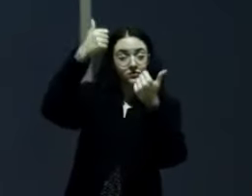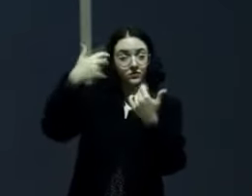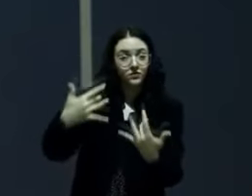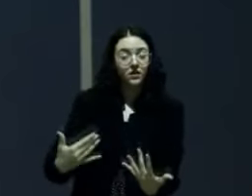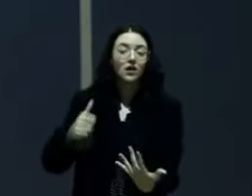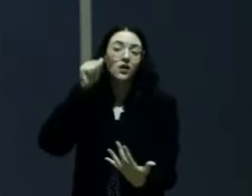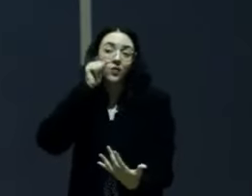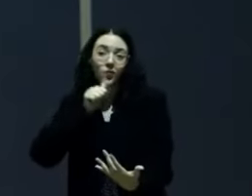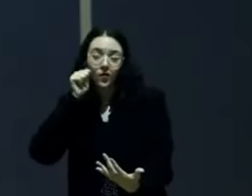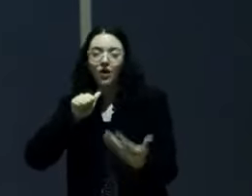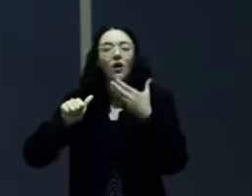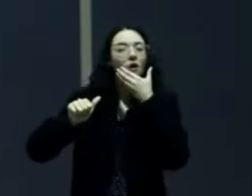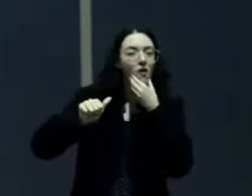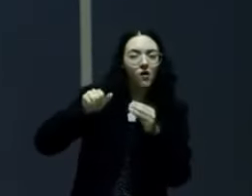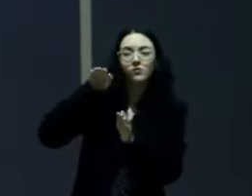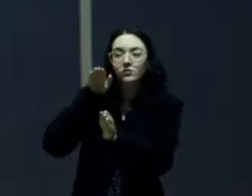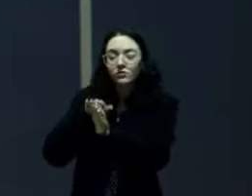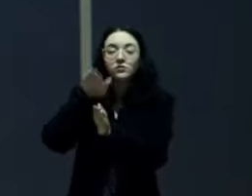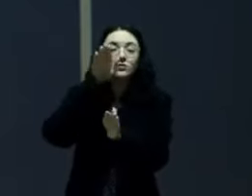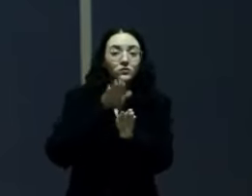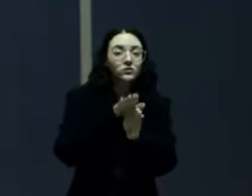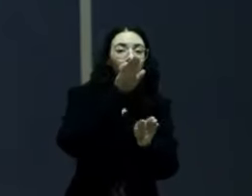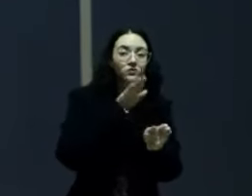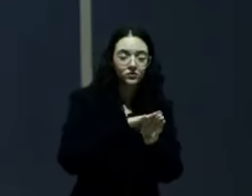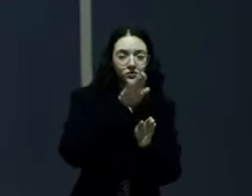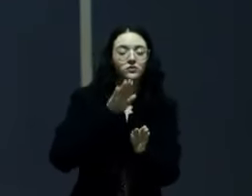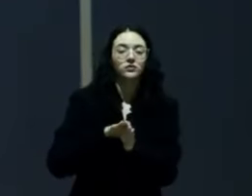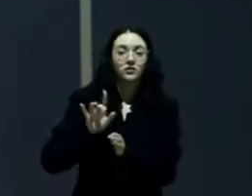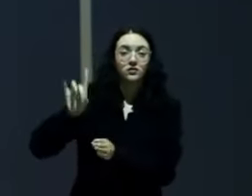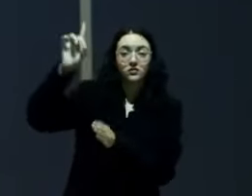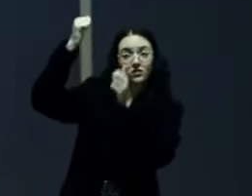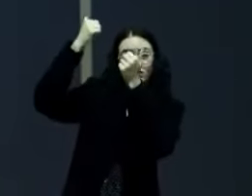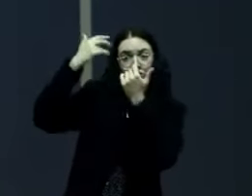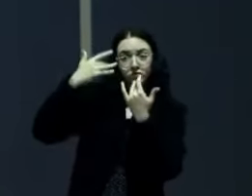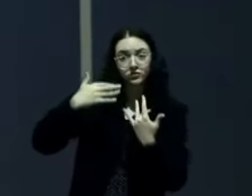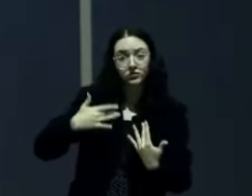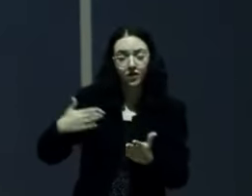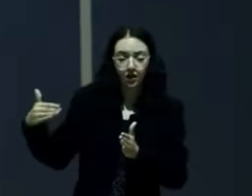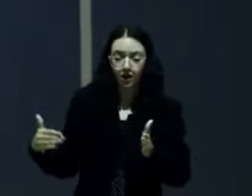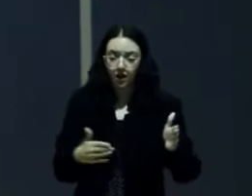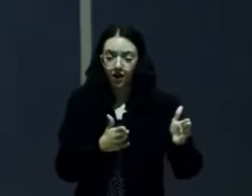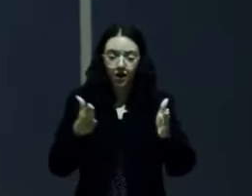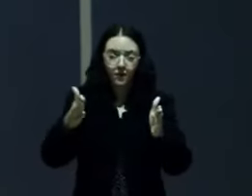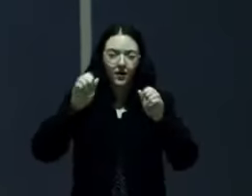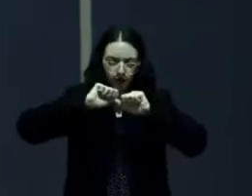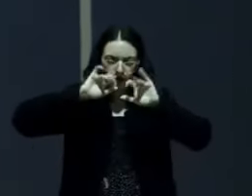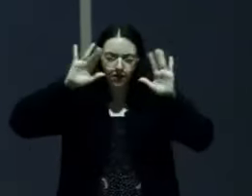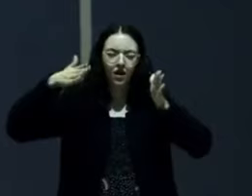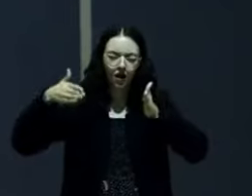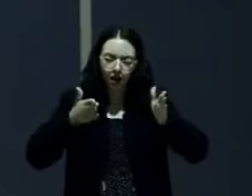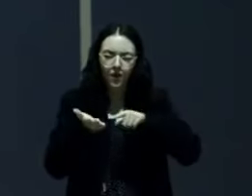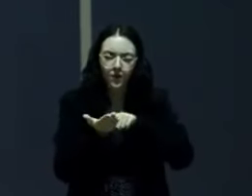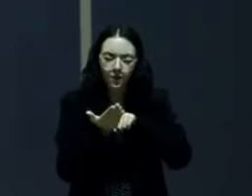A Bíblia me orienta, me mostra o caminho. E a forma de eu andar nesse